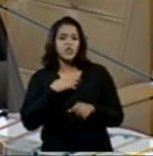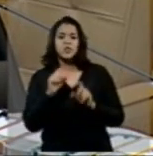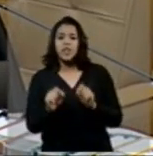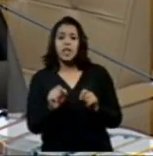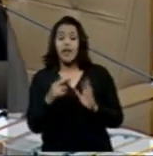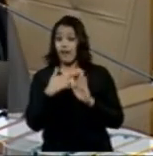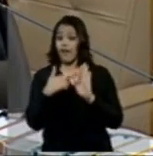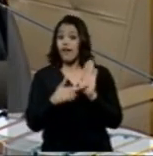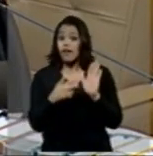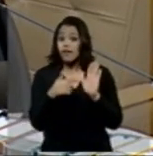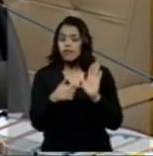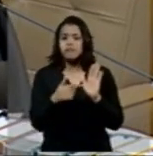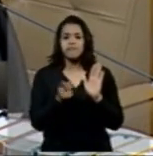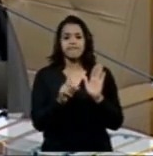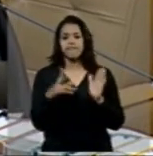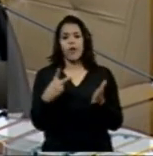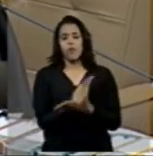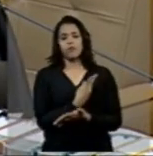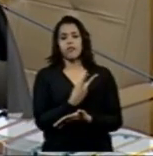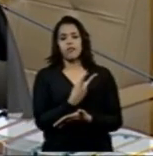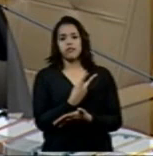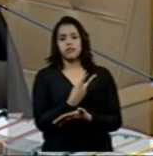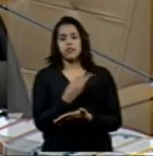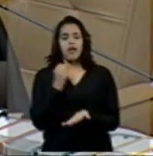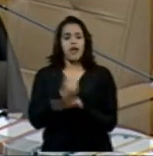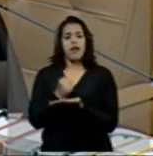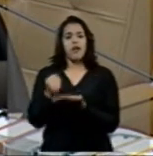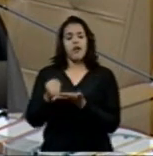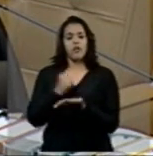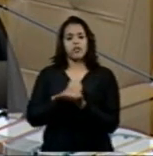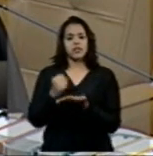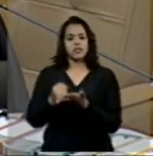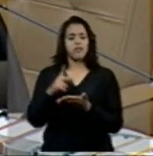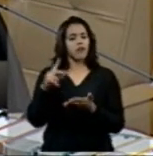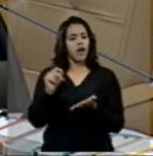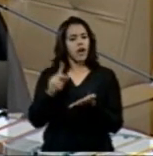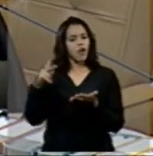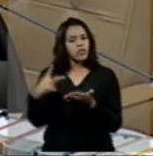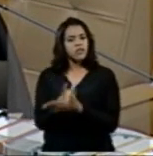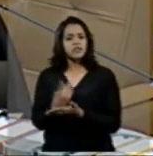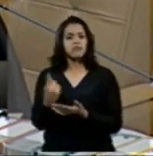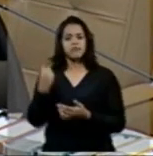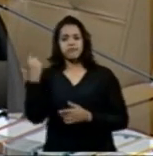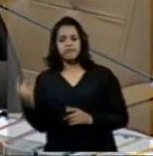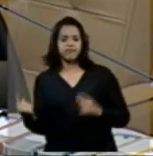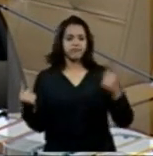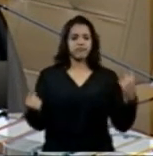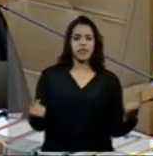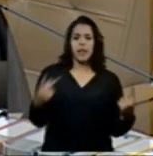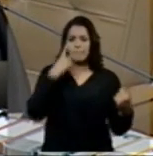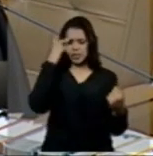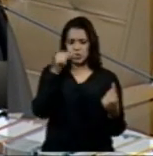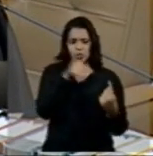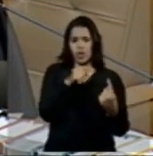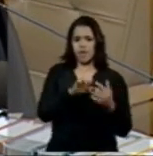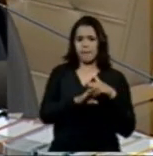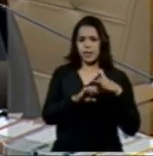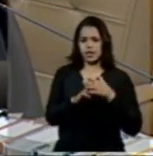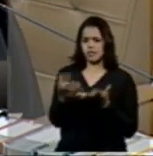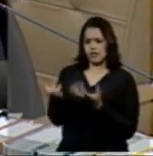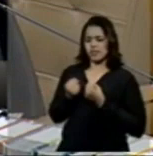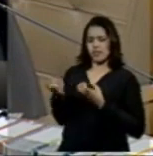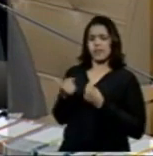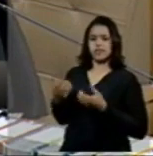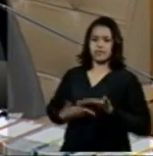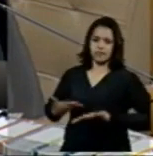em regra, não ocorre em relação à contratação realizada bilateral e diretamente pelo beneficiário da prestação